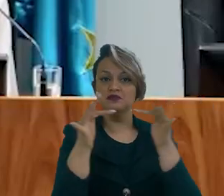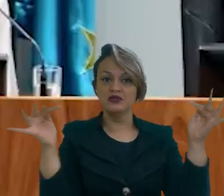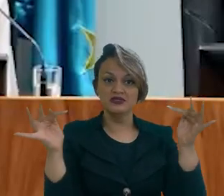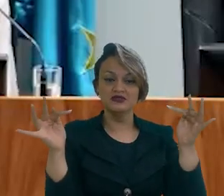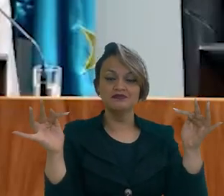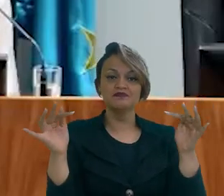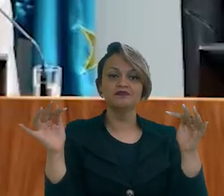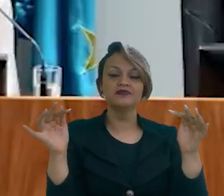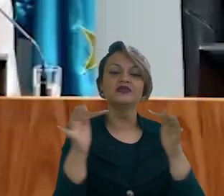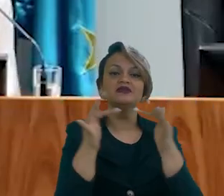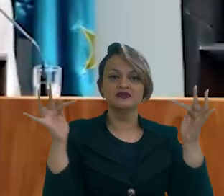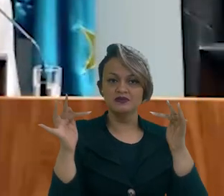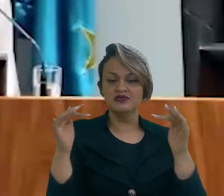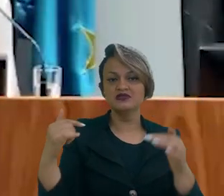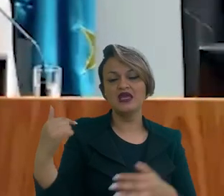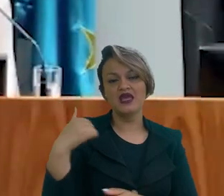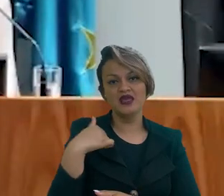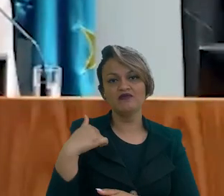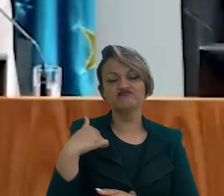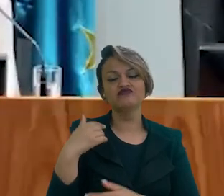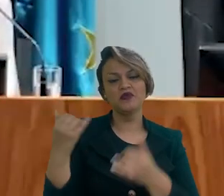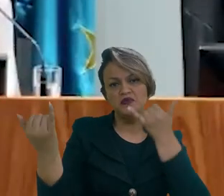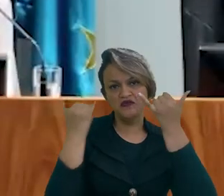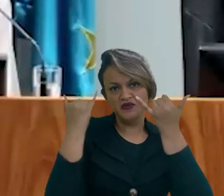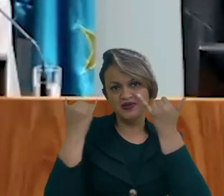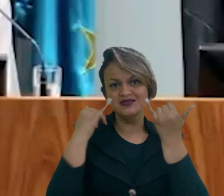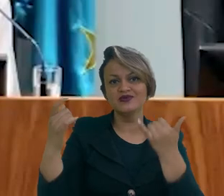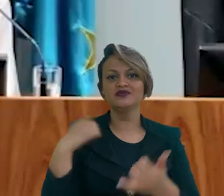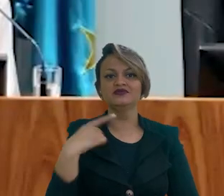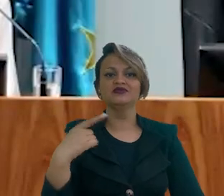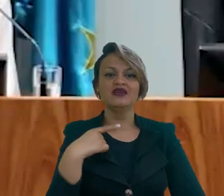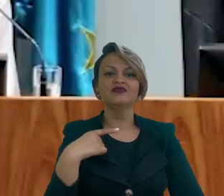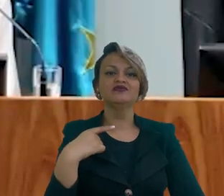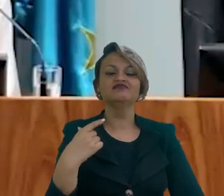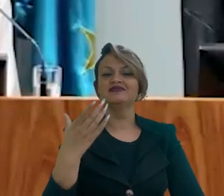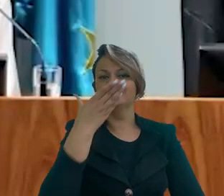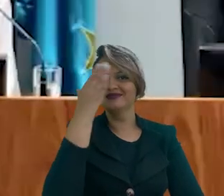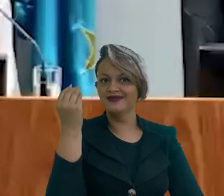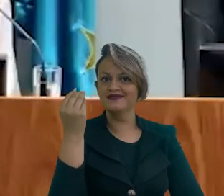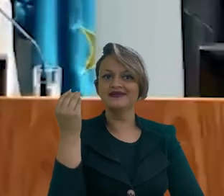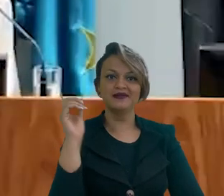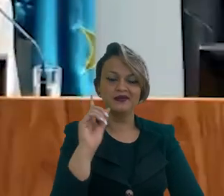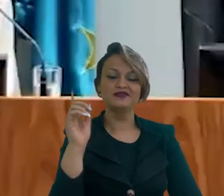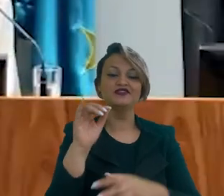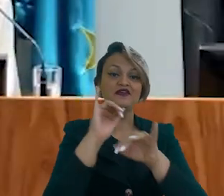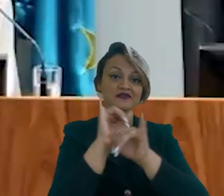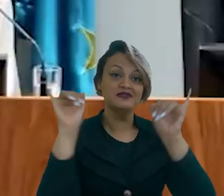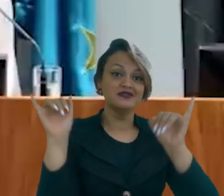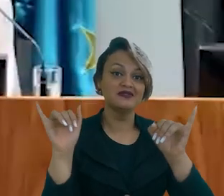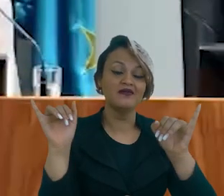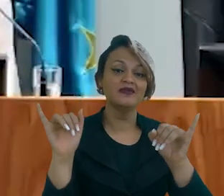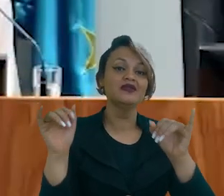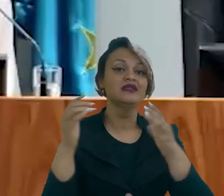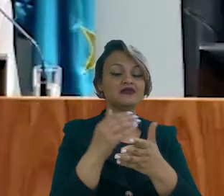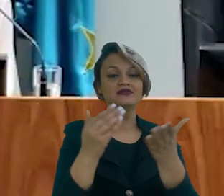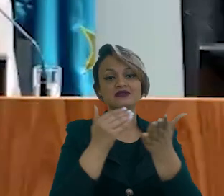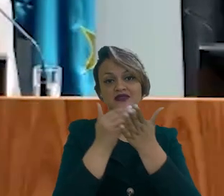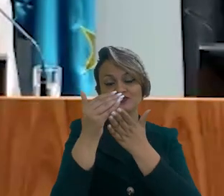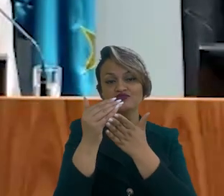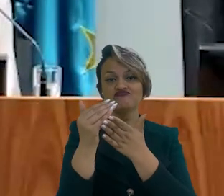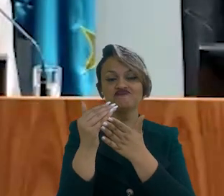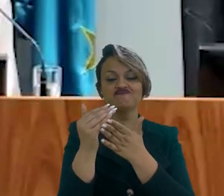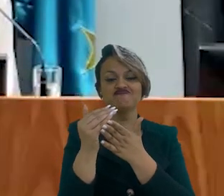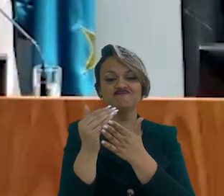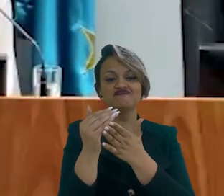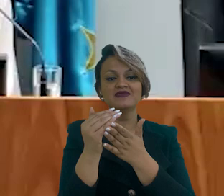né do altero não Leather eu como humanista de Formação né não poderia deixar né de passar né